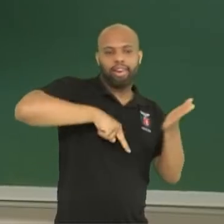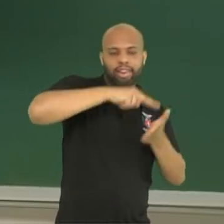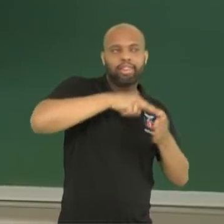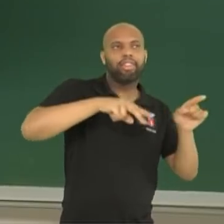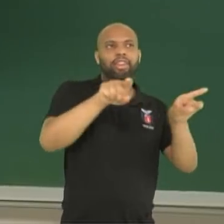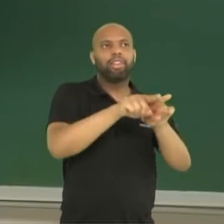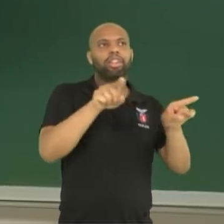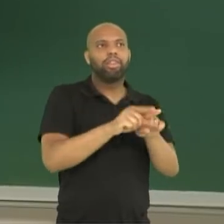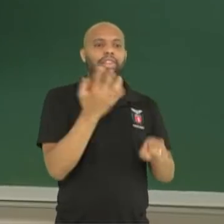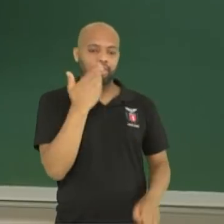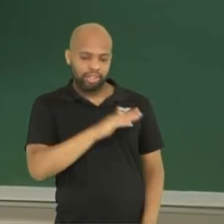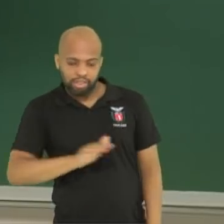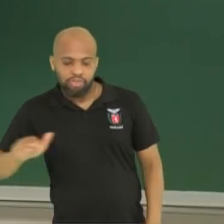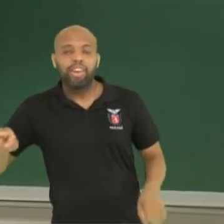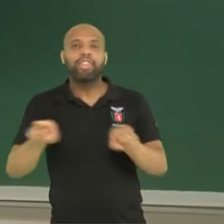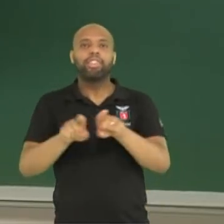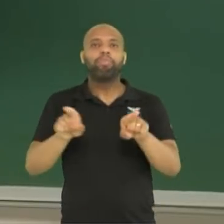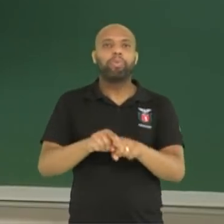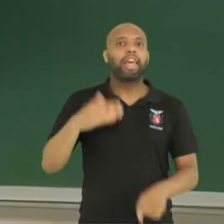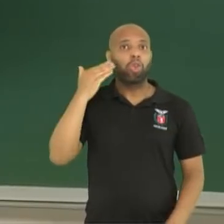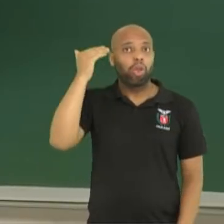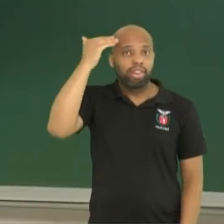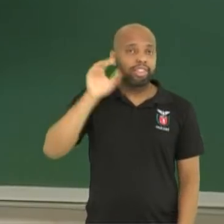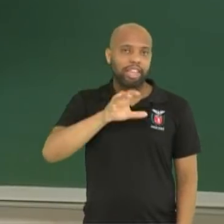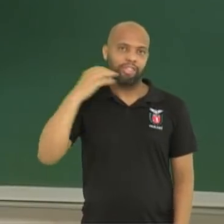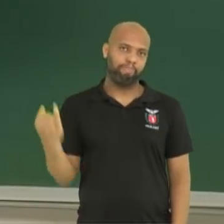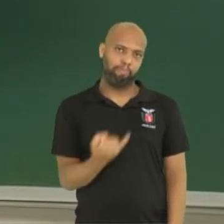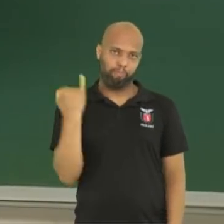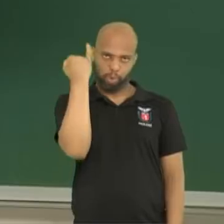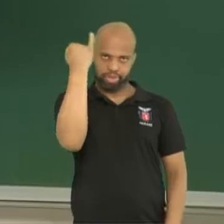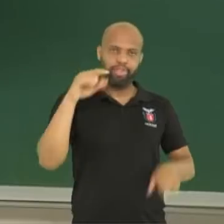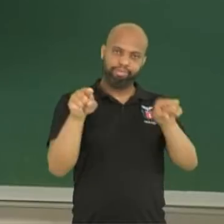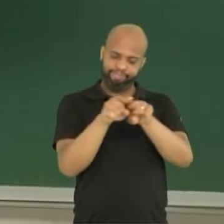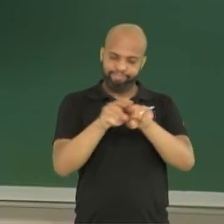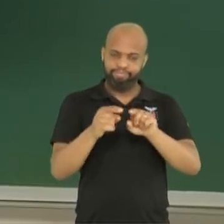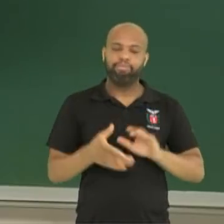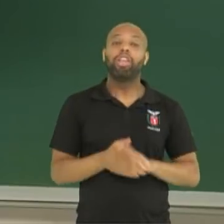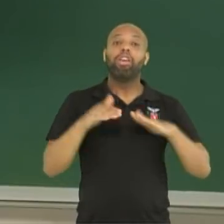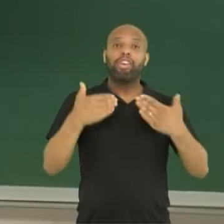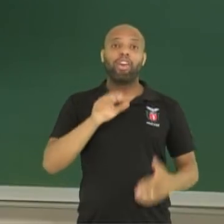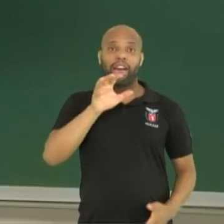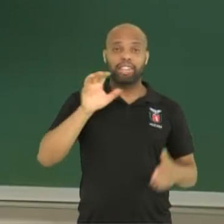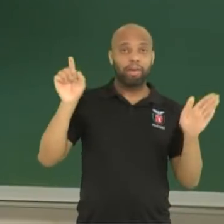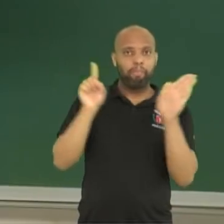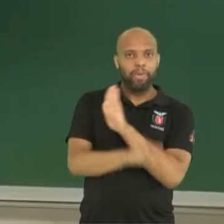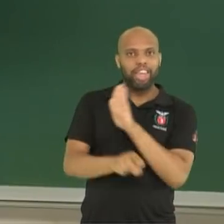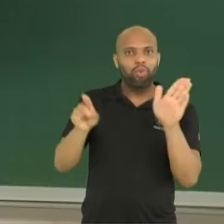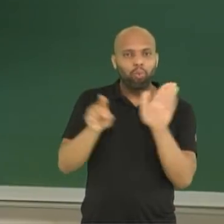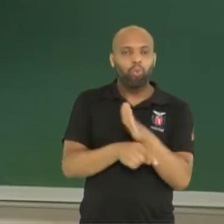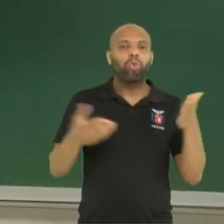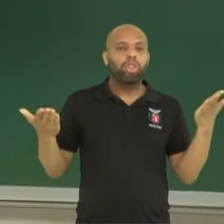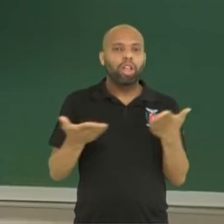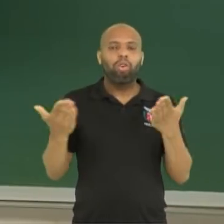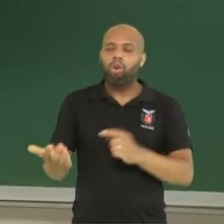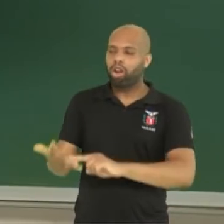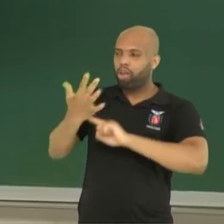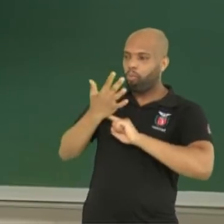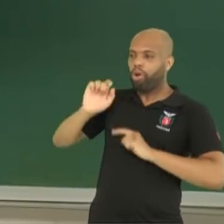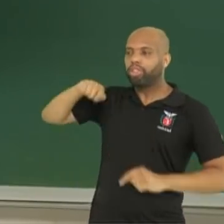sua infância, da adolescência, e isso é bem importante. Então, essa pergunta ela nos traz